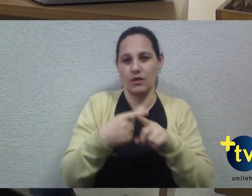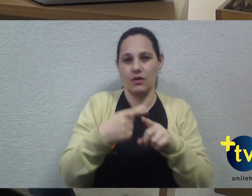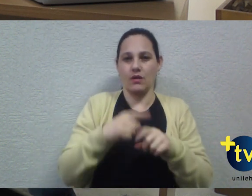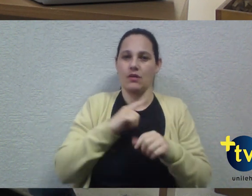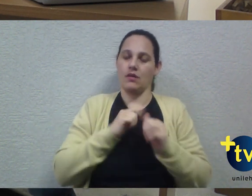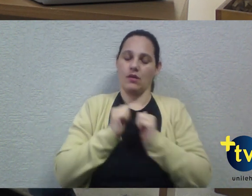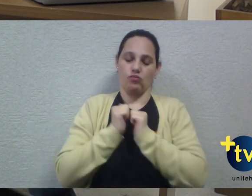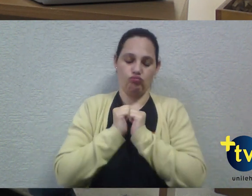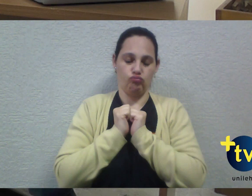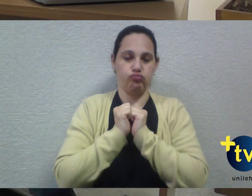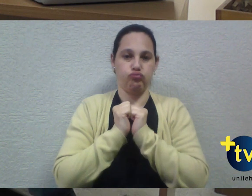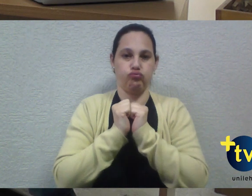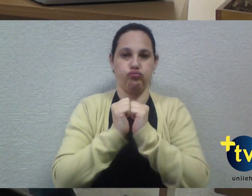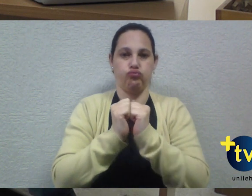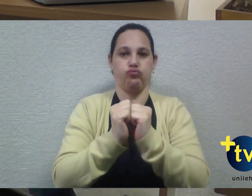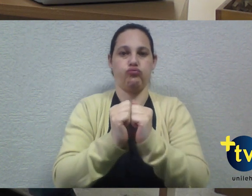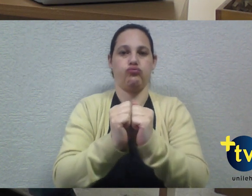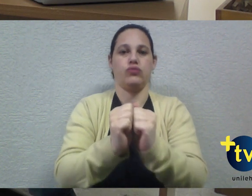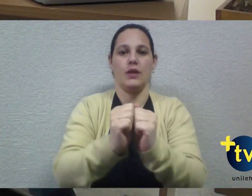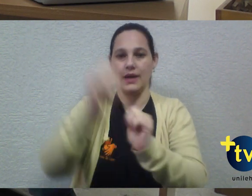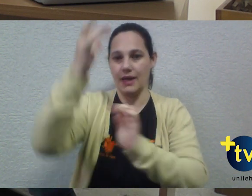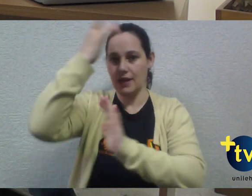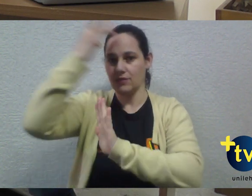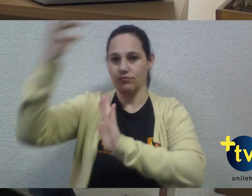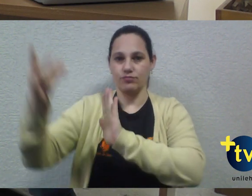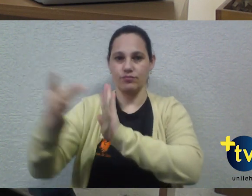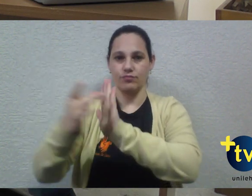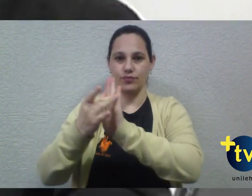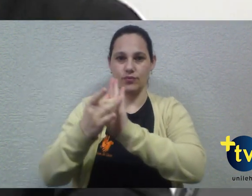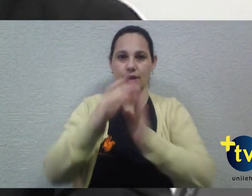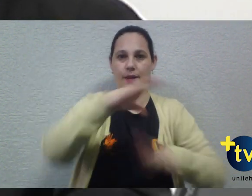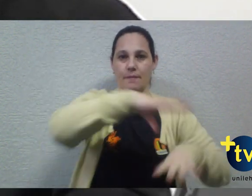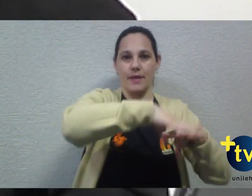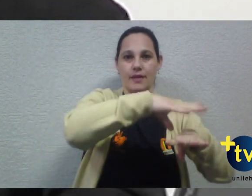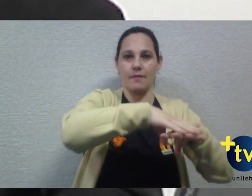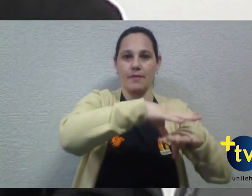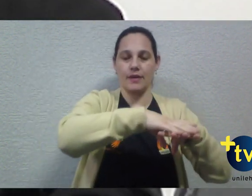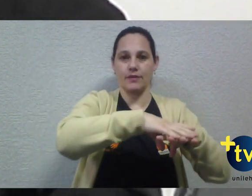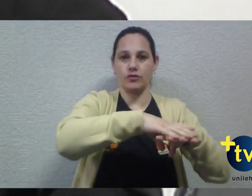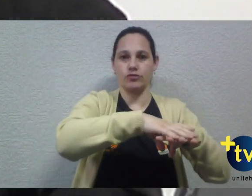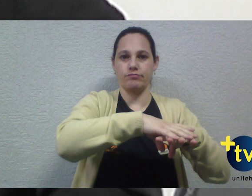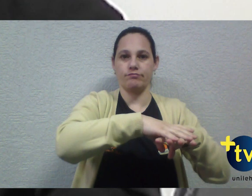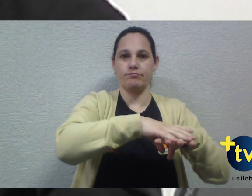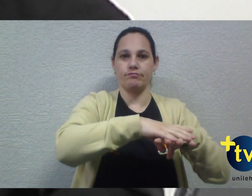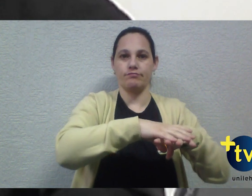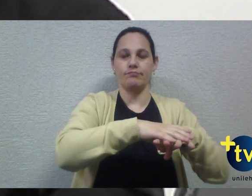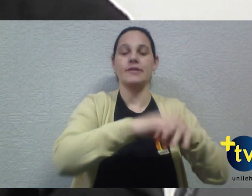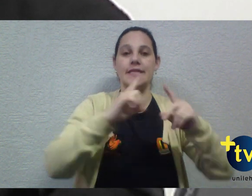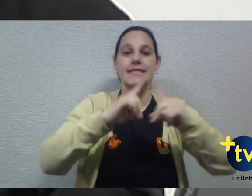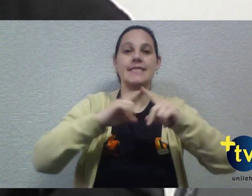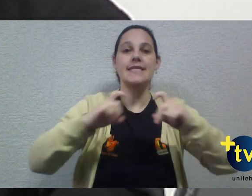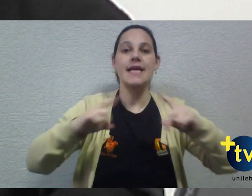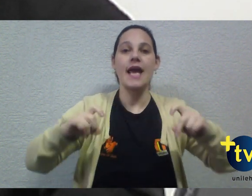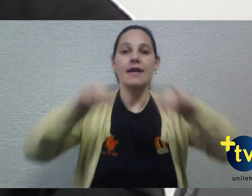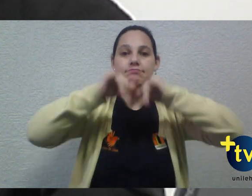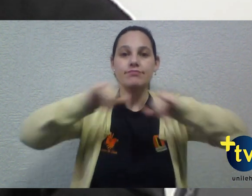simultânea. Então, por mais que você queira aprofundar na inteligência artificial, é bastante importante você entender o conceito inicial de ciência